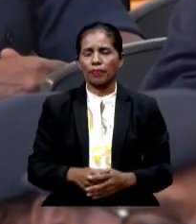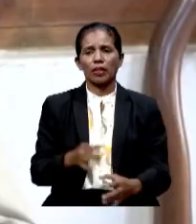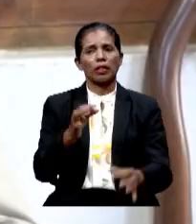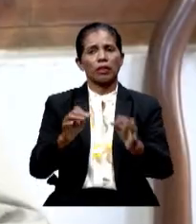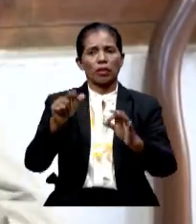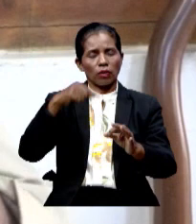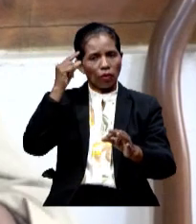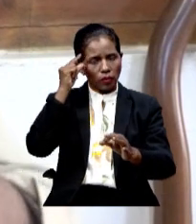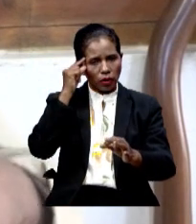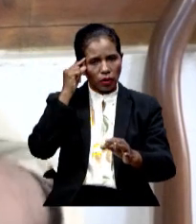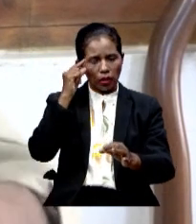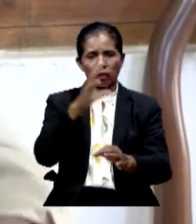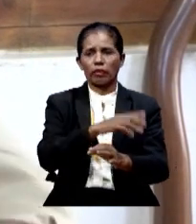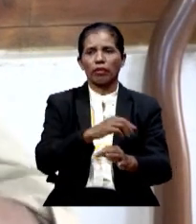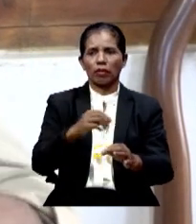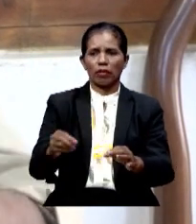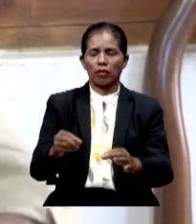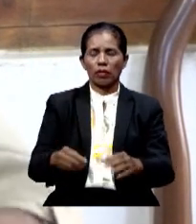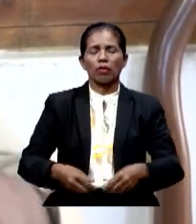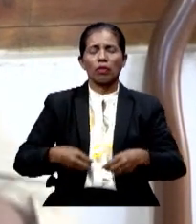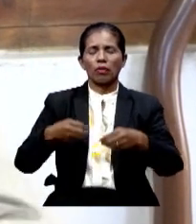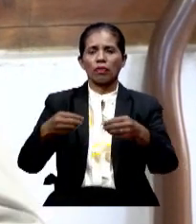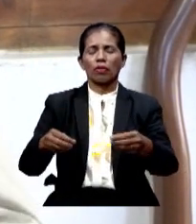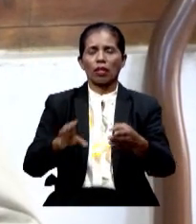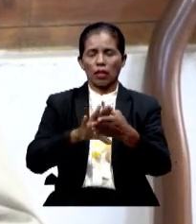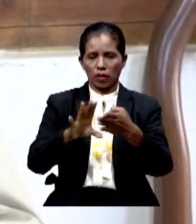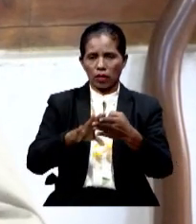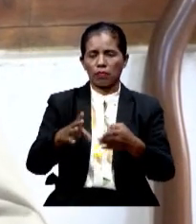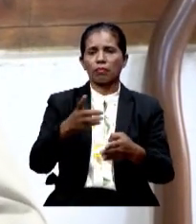atual ato, como despacho ba reforma na Iationa,